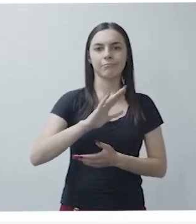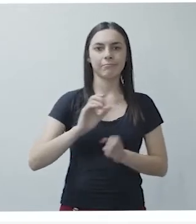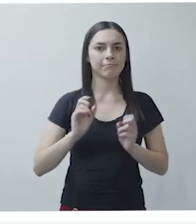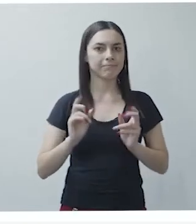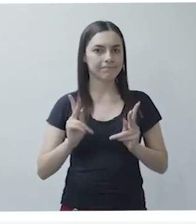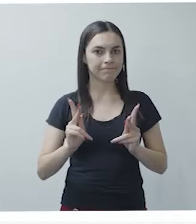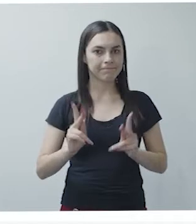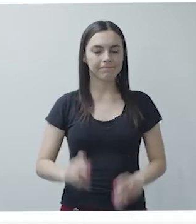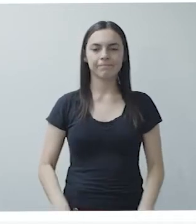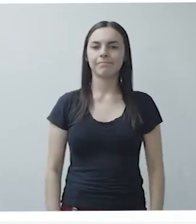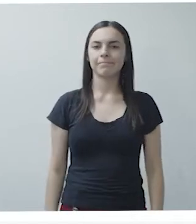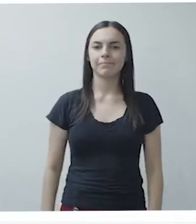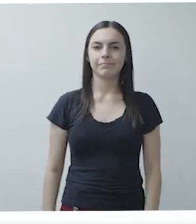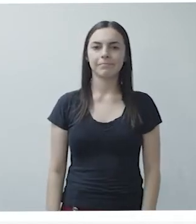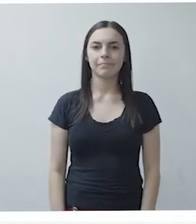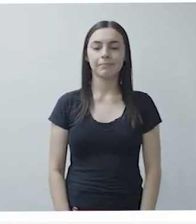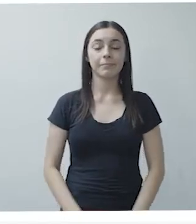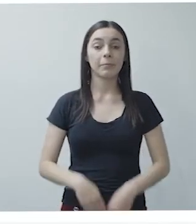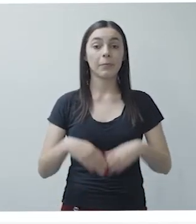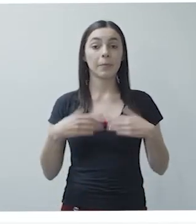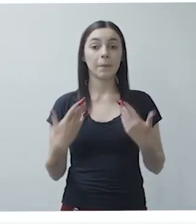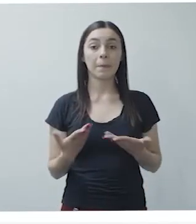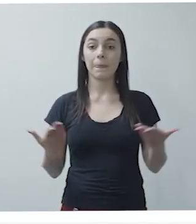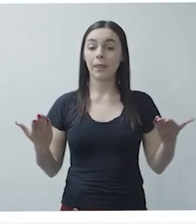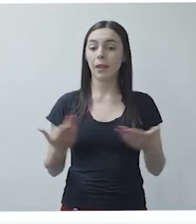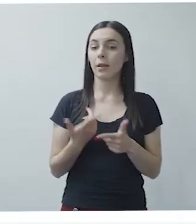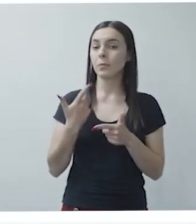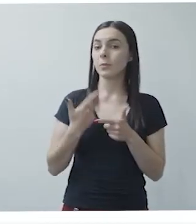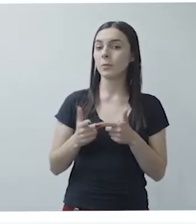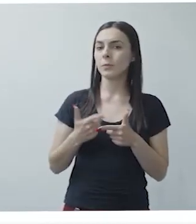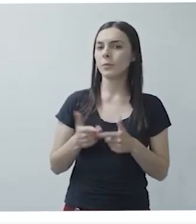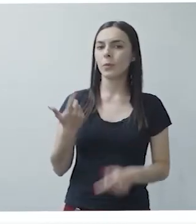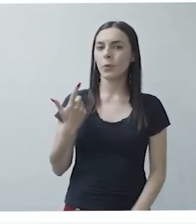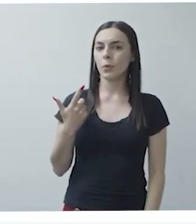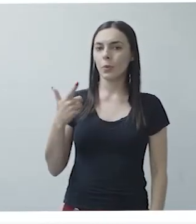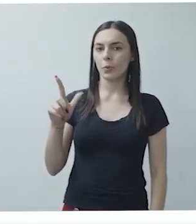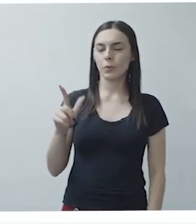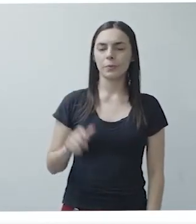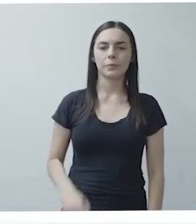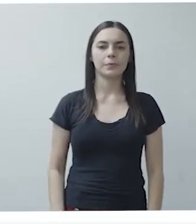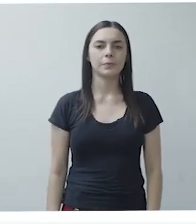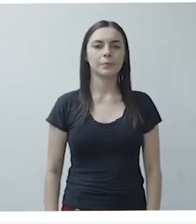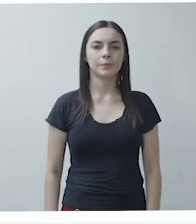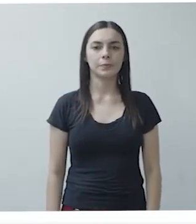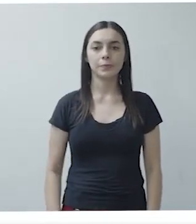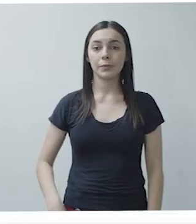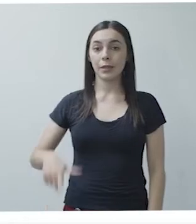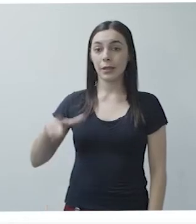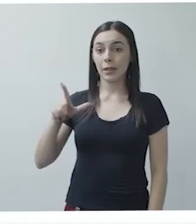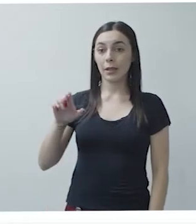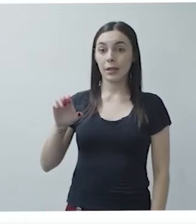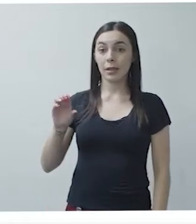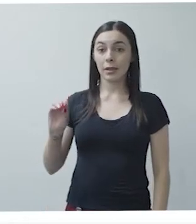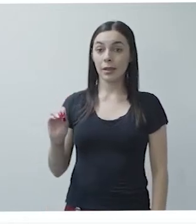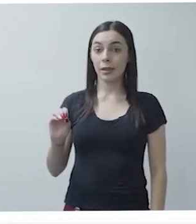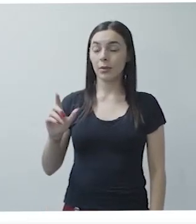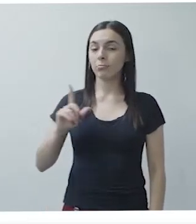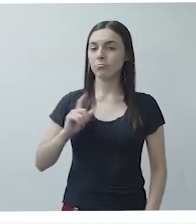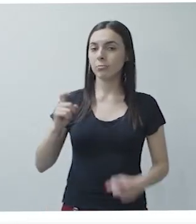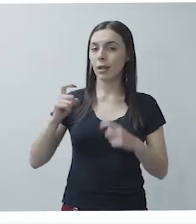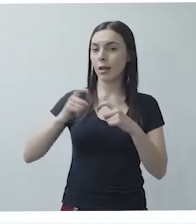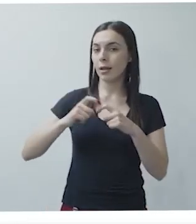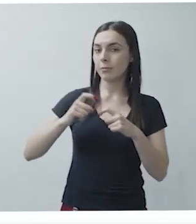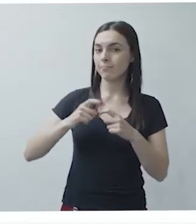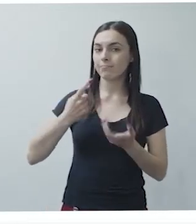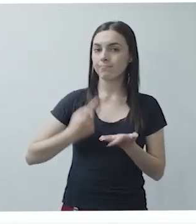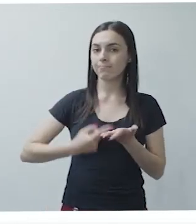ok? Então, agora vamos para mais um problema. Léo tem consulta médica. Olha lá, hoje o Léo tem uma